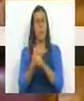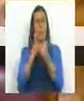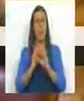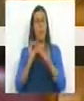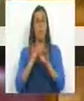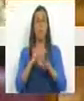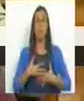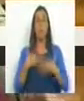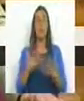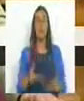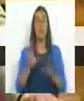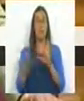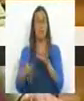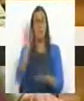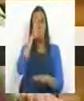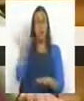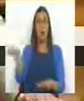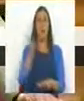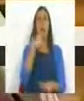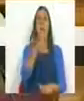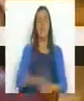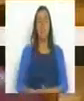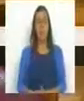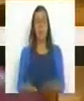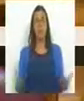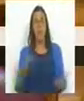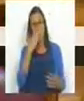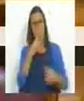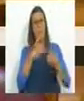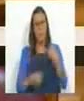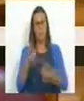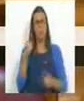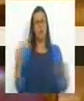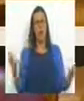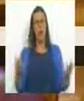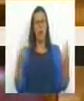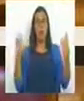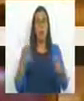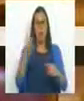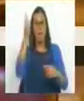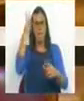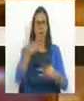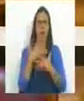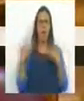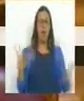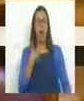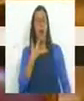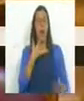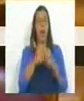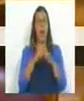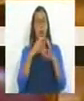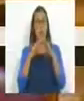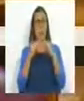Formação Profissional, já nomeado por este Governo, que diz: não lhe parece estranho que, sendo uma mega fraude propalada por todos os meios